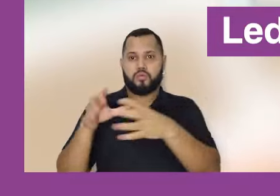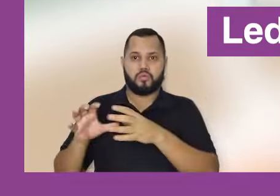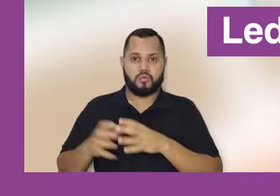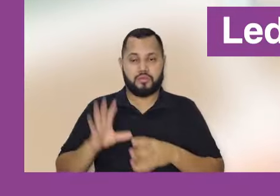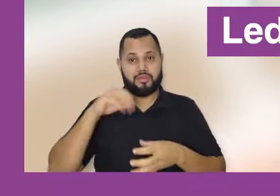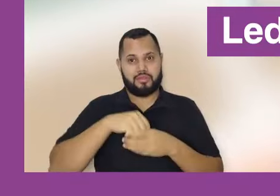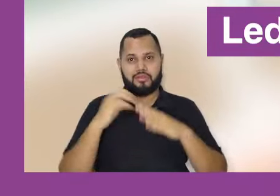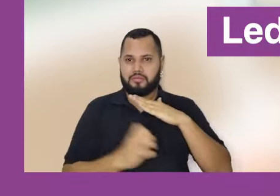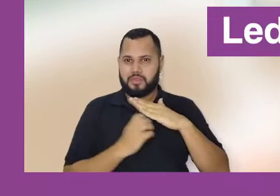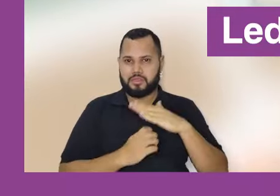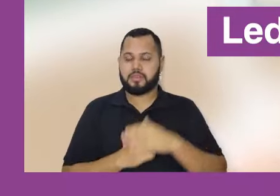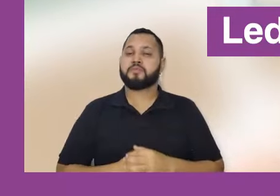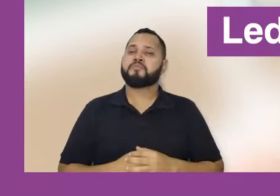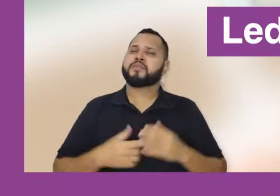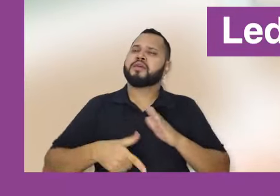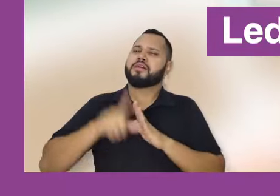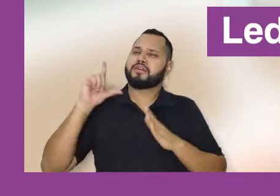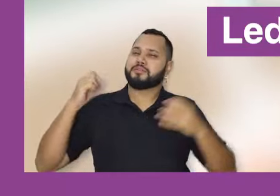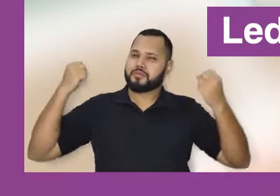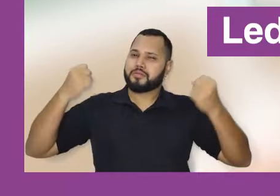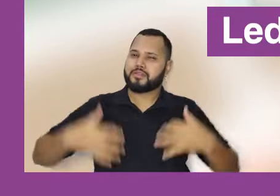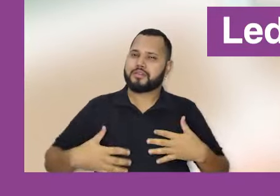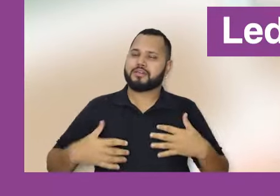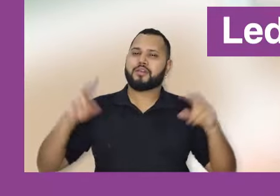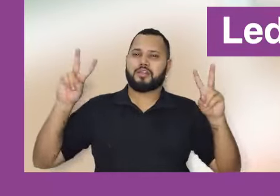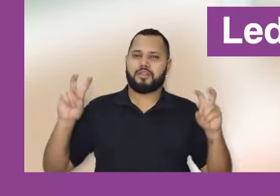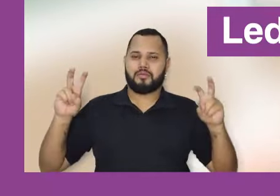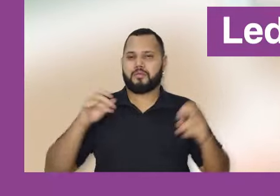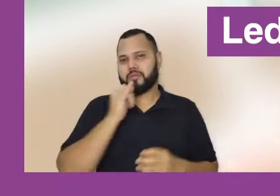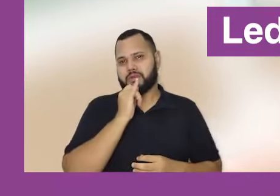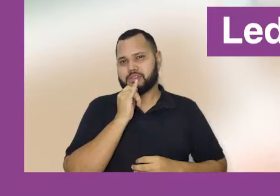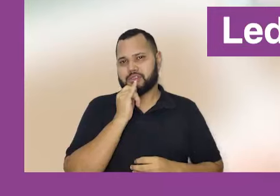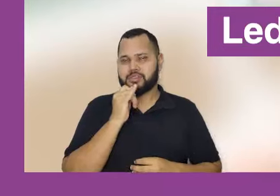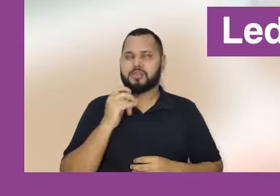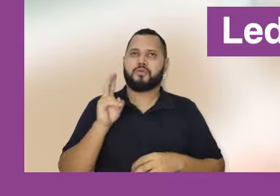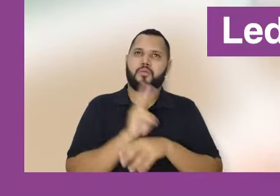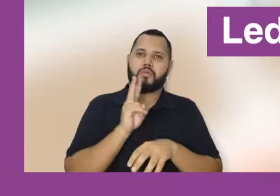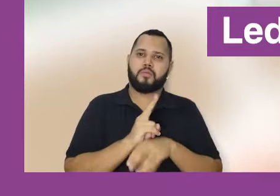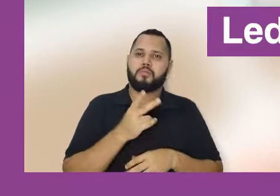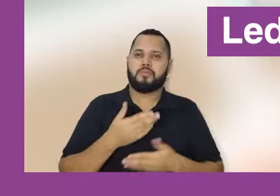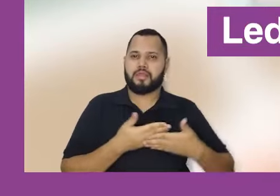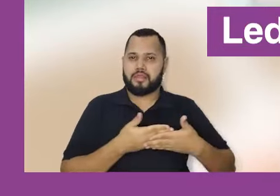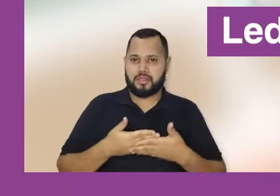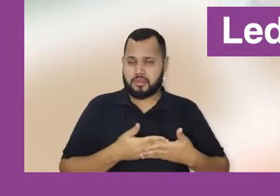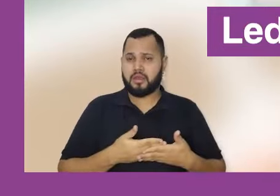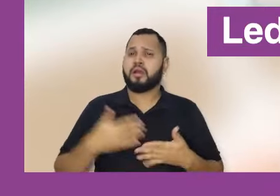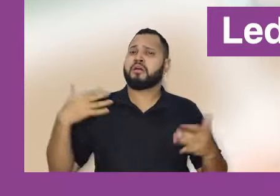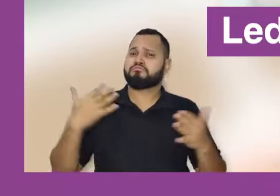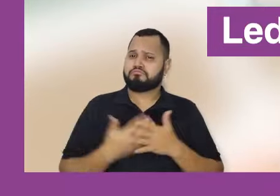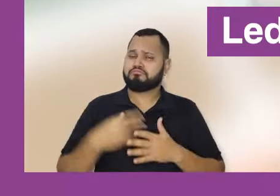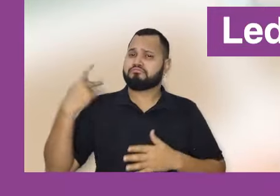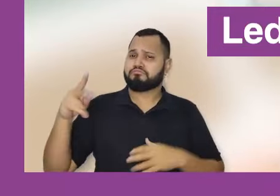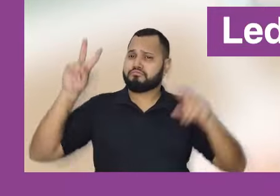a gente tem na companhia então e quando eu falava dessa do tema por exemplo maternidade né Foi um tema